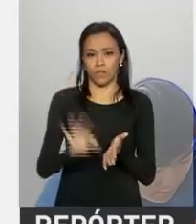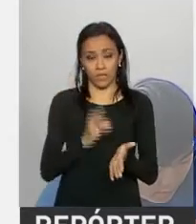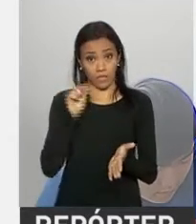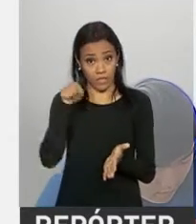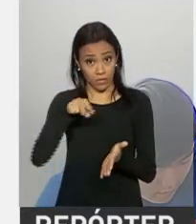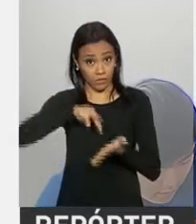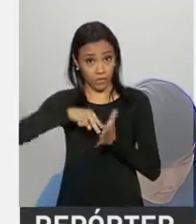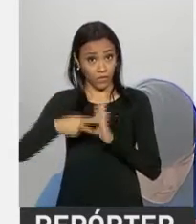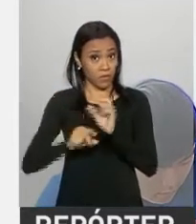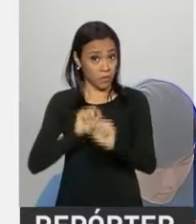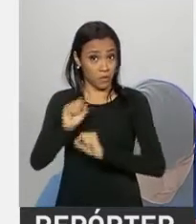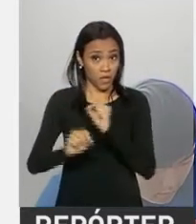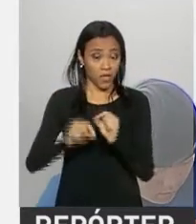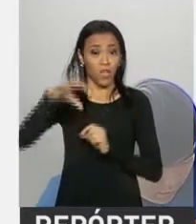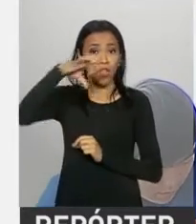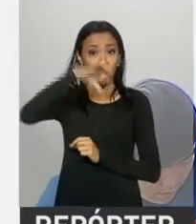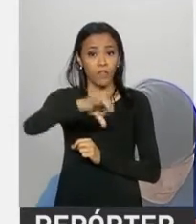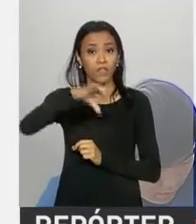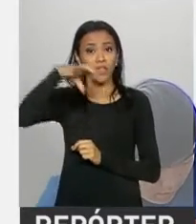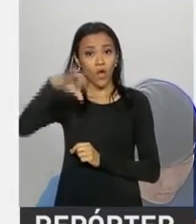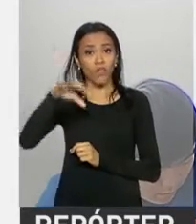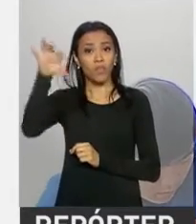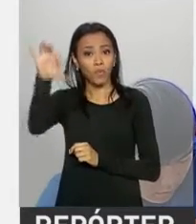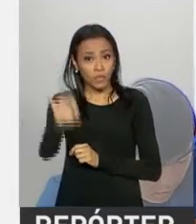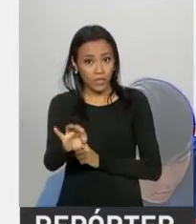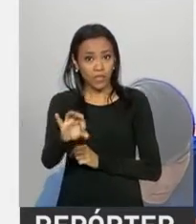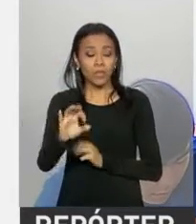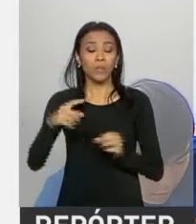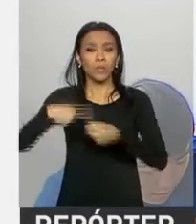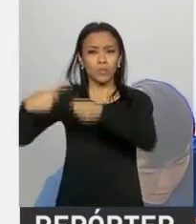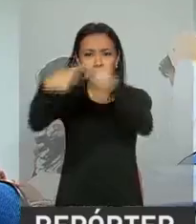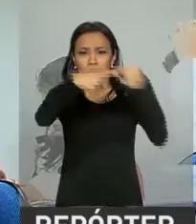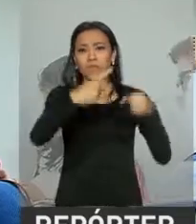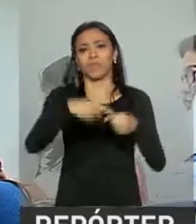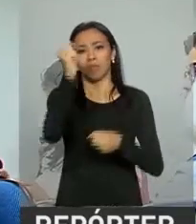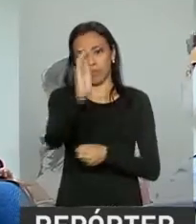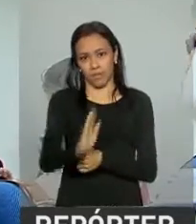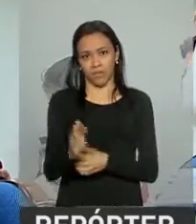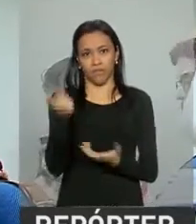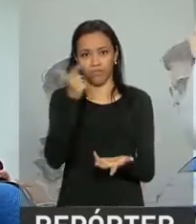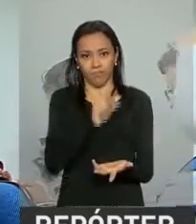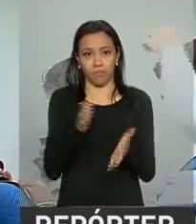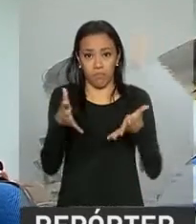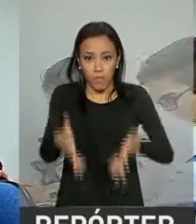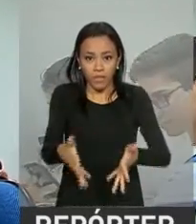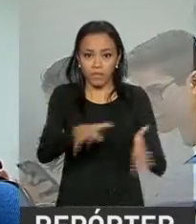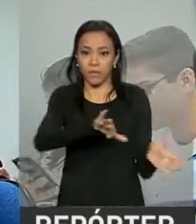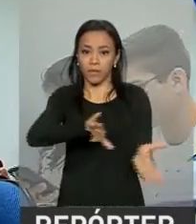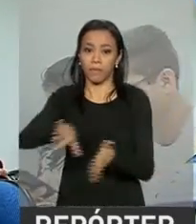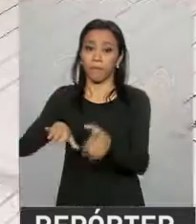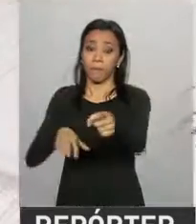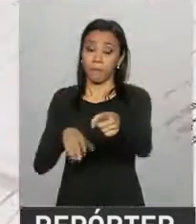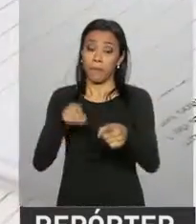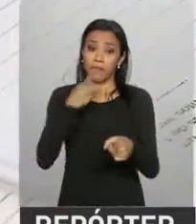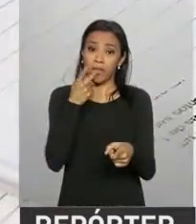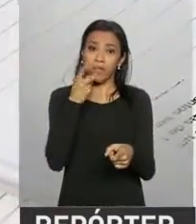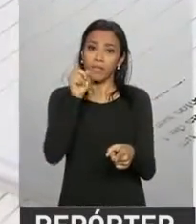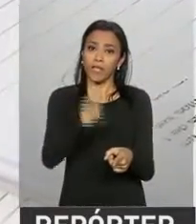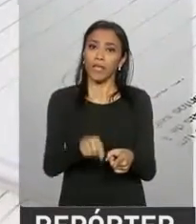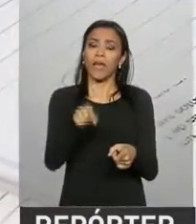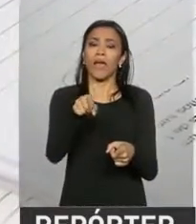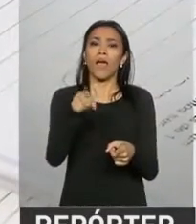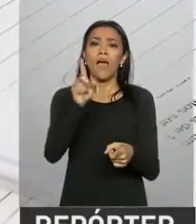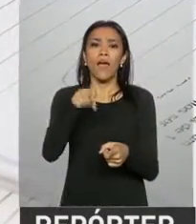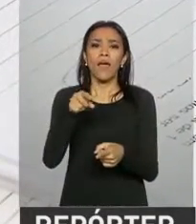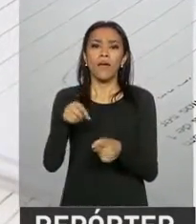representa 99% dos municípios do país maior competição do gênero no país a obmep é